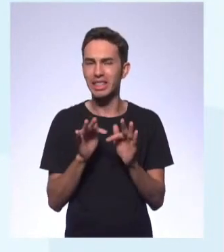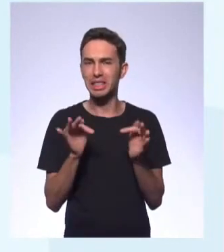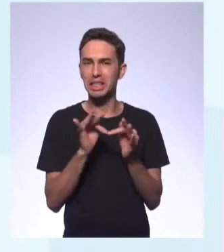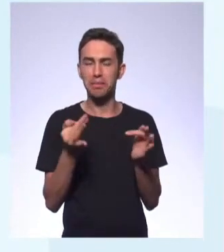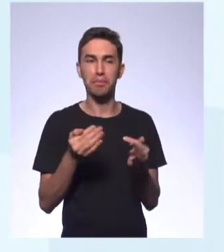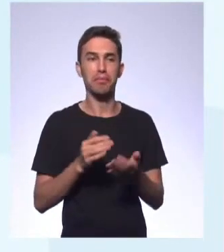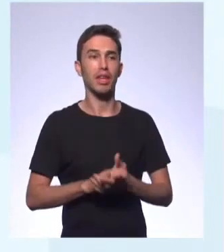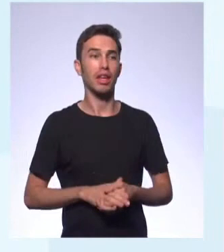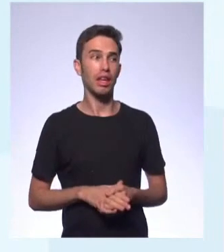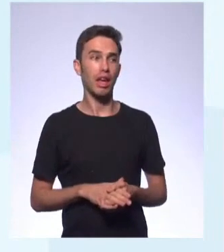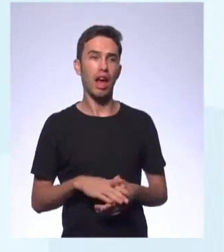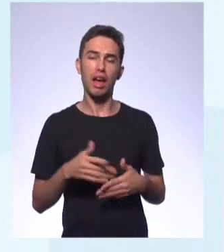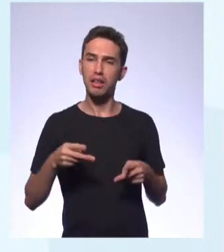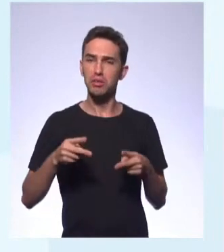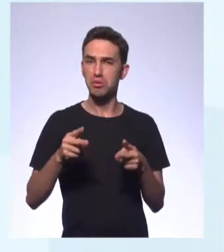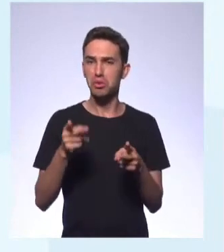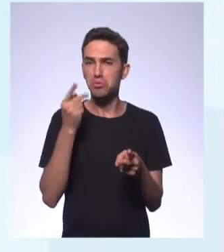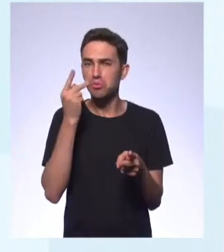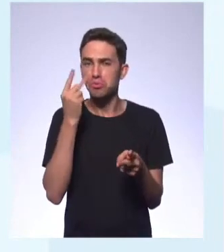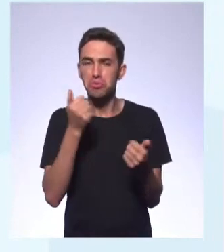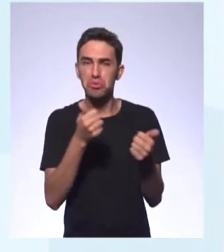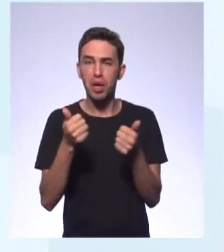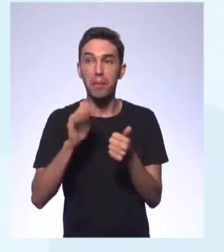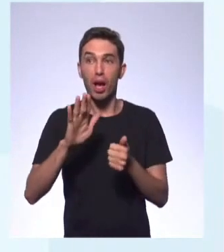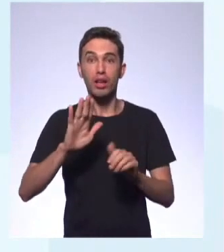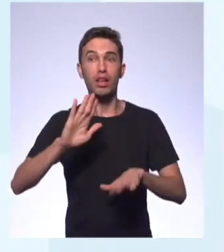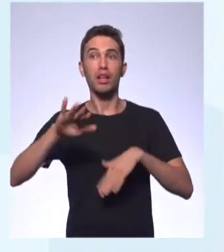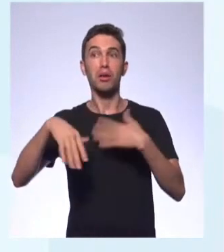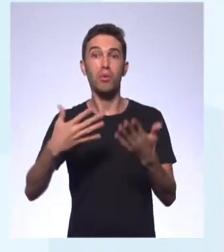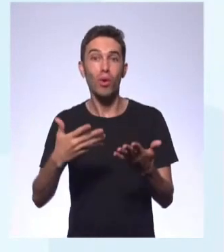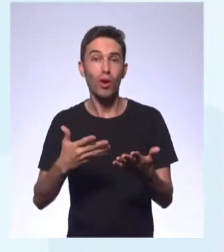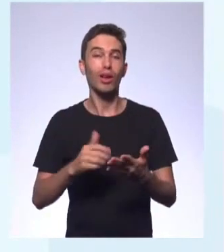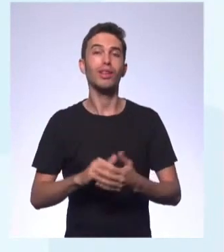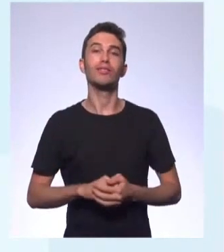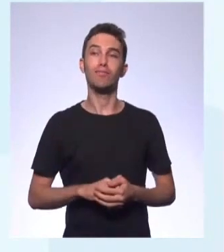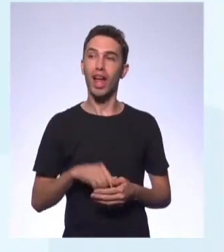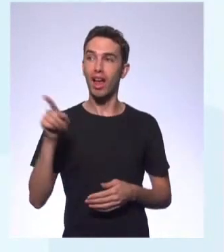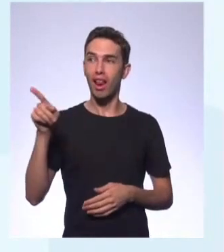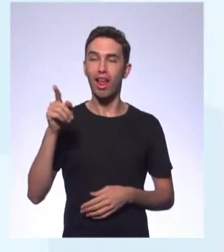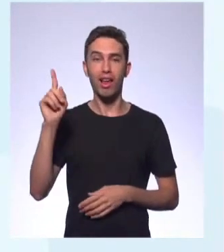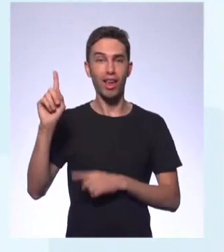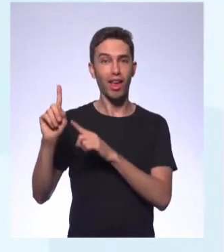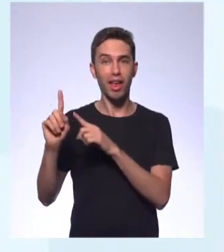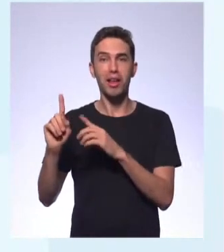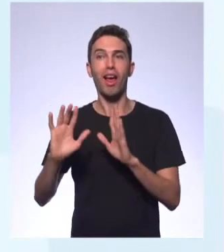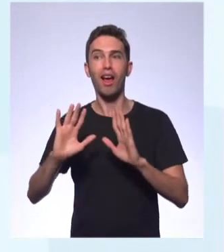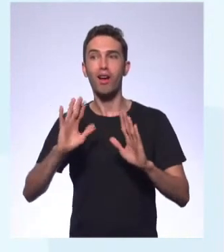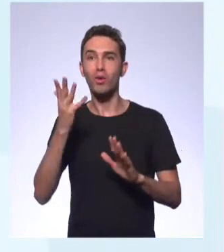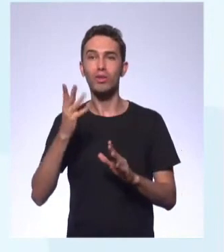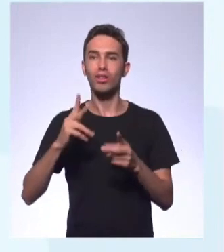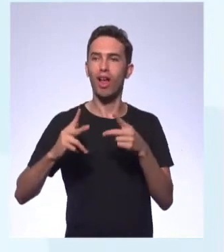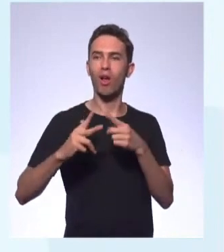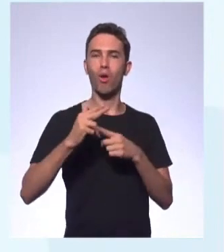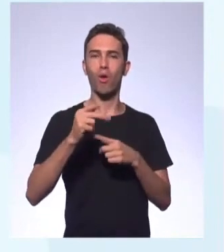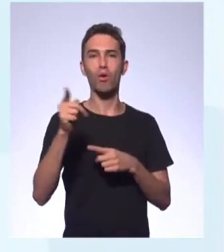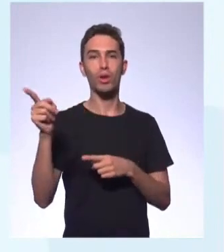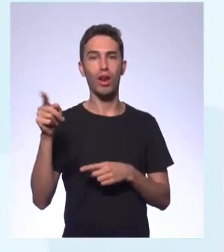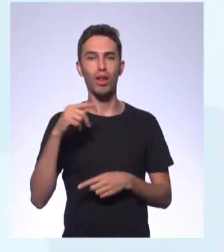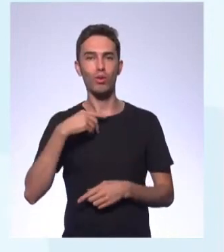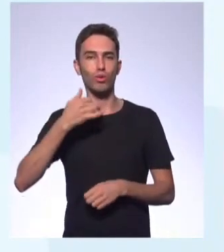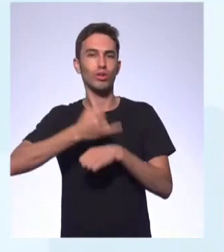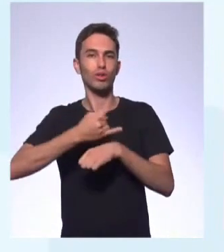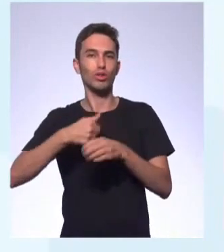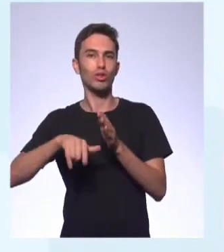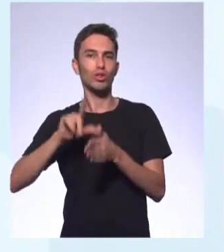As coisas vão bem, mas, num belo dia, esse camarada, por isso ou por aquilo, rompe com o seu antigo